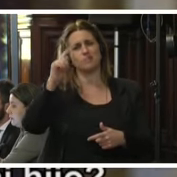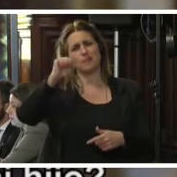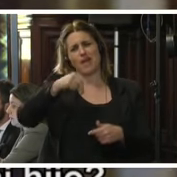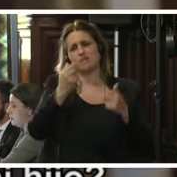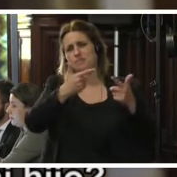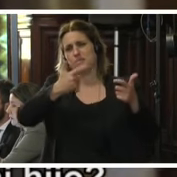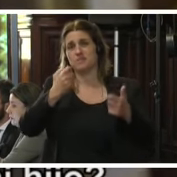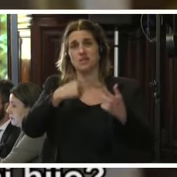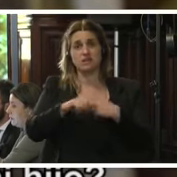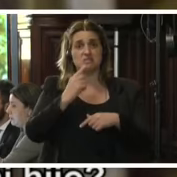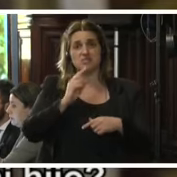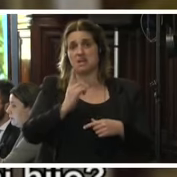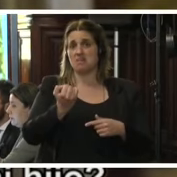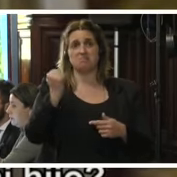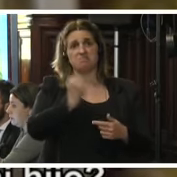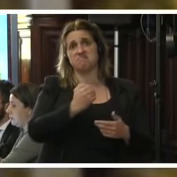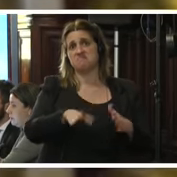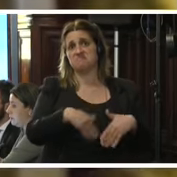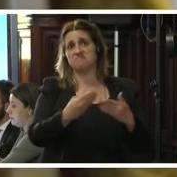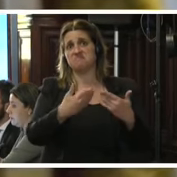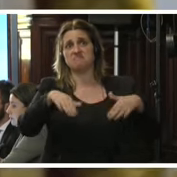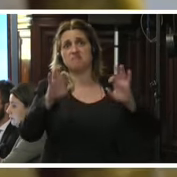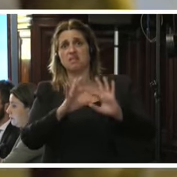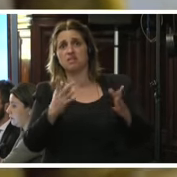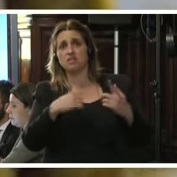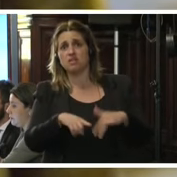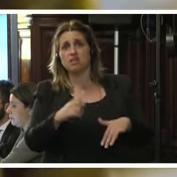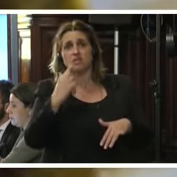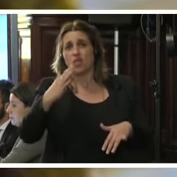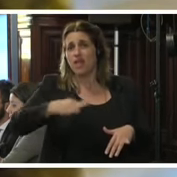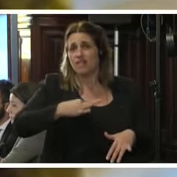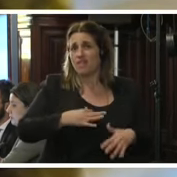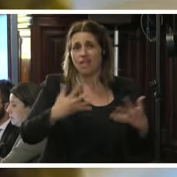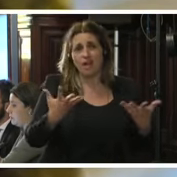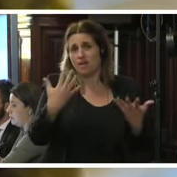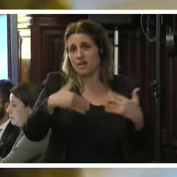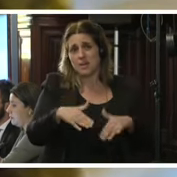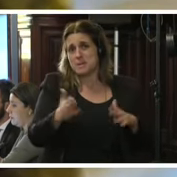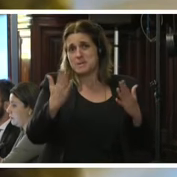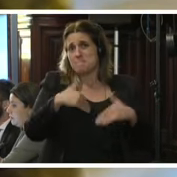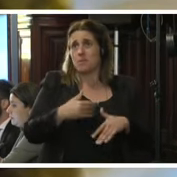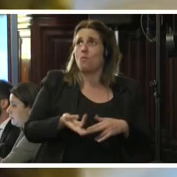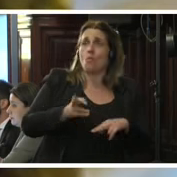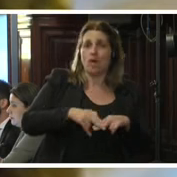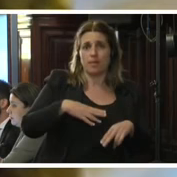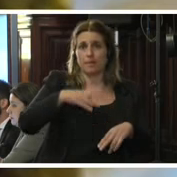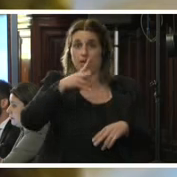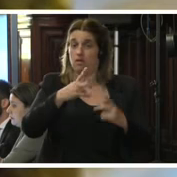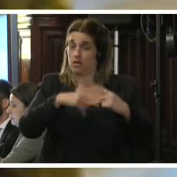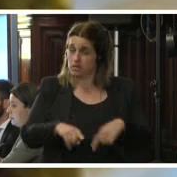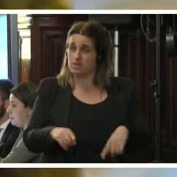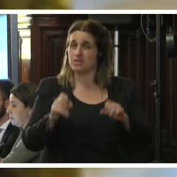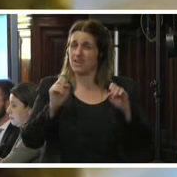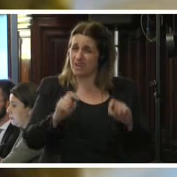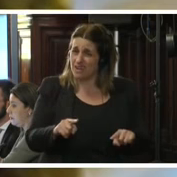eu que vou ficar punida pro resto da vida porque eu não vou ter mais meu filho? Isso é muita injustiça. Então esse tribunal deveria trocar de nome, não ser Tribunal de Justiça,